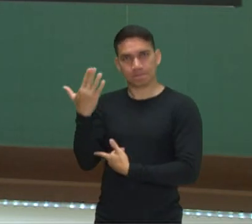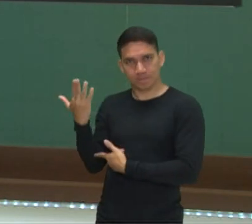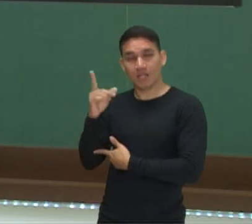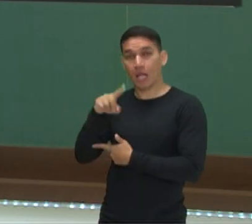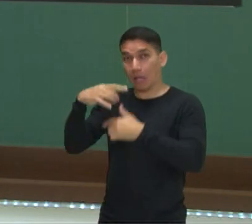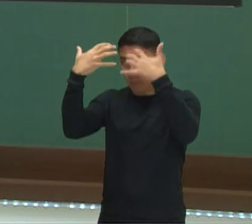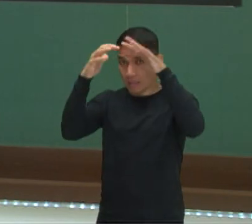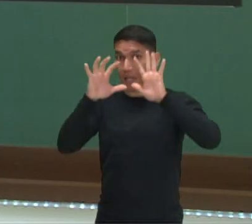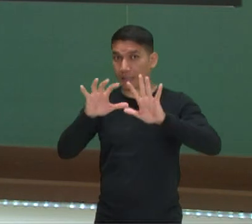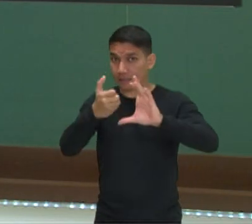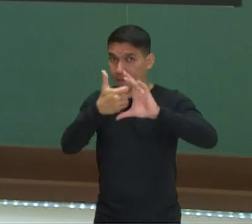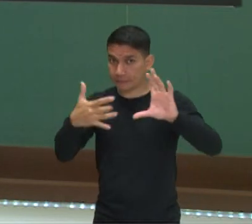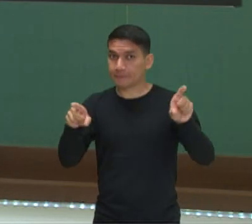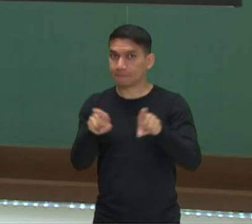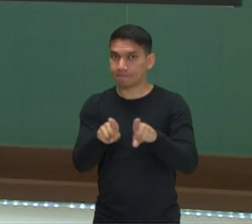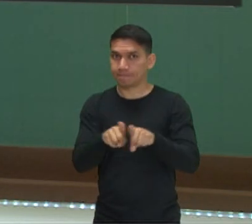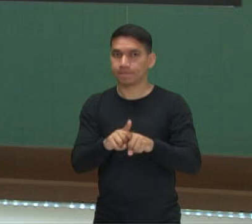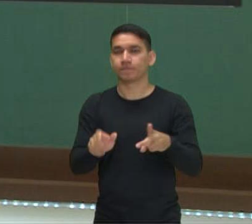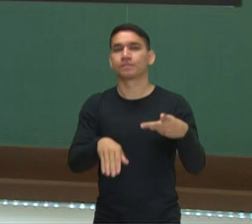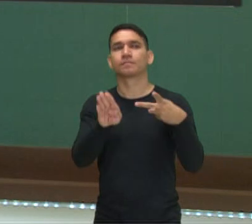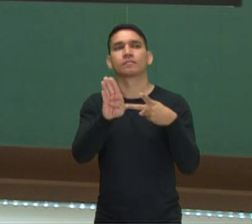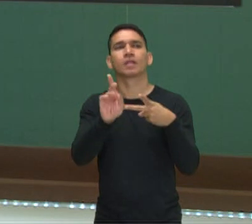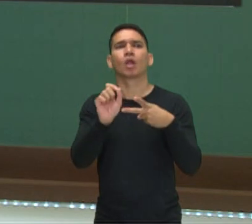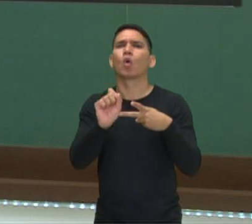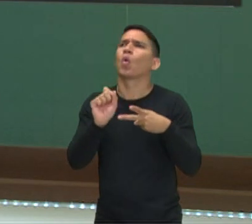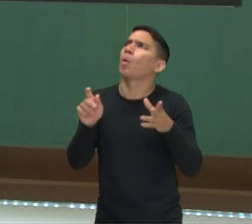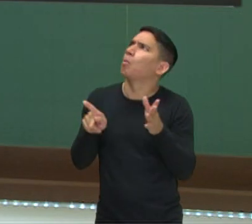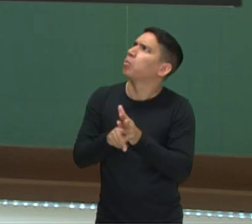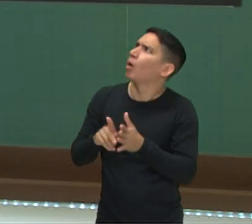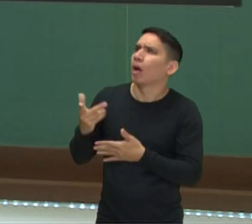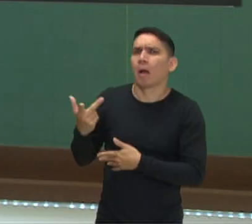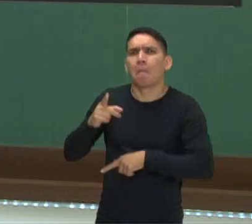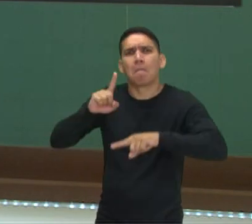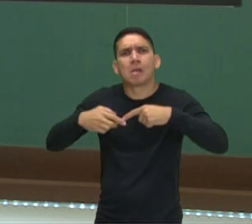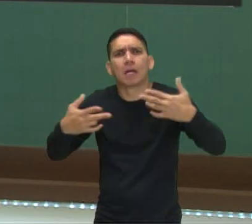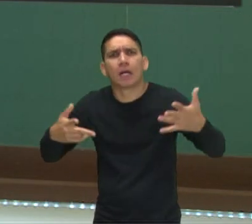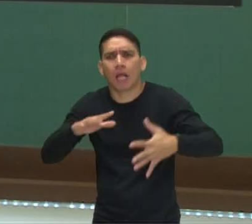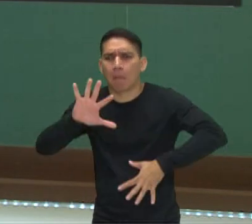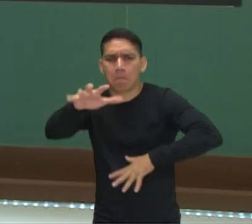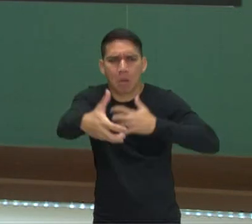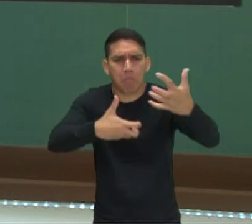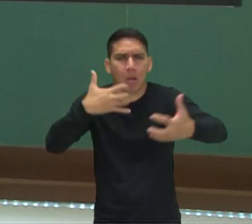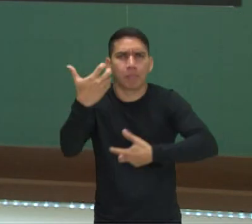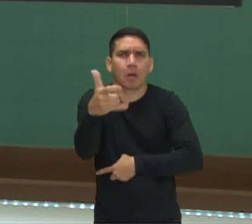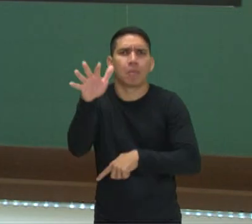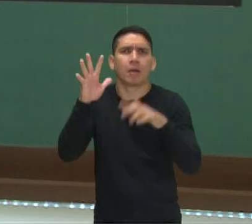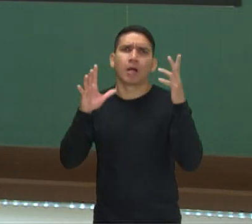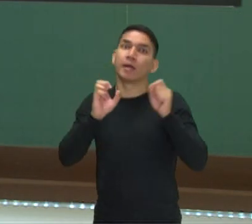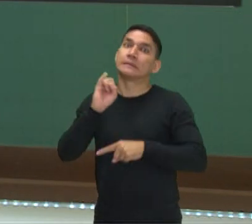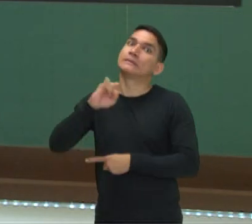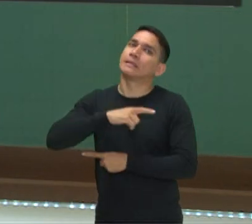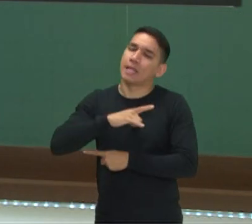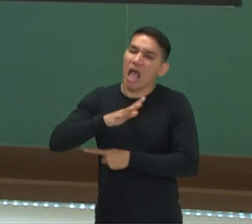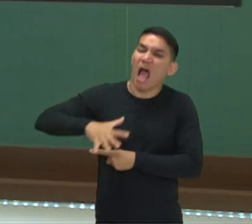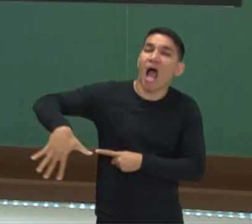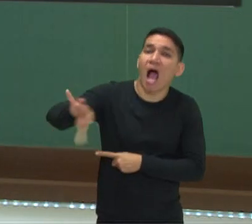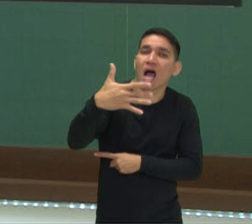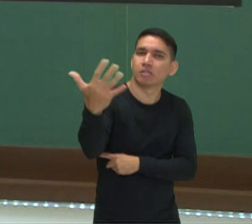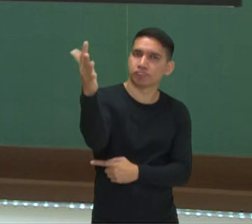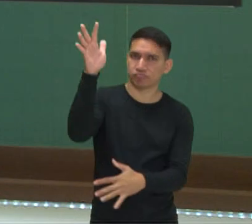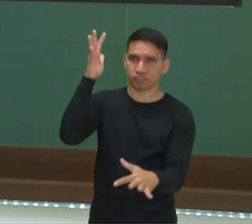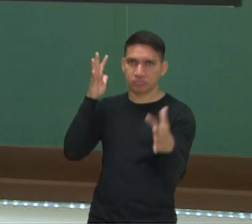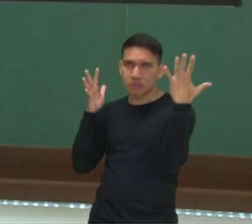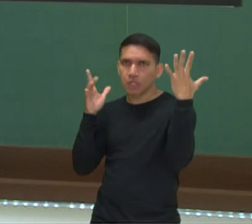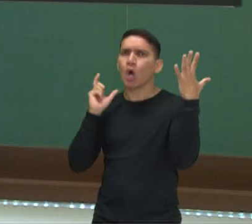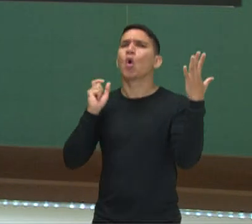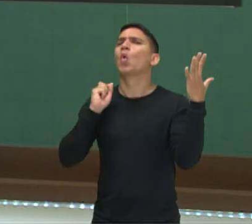pensar nessa característica também. Um produto que é extraído da floresta. Se eu tenho uma área de floresta, o